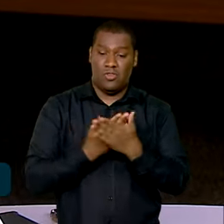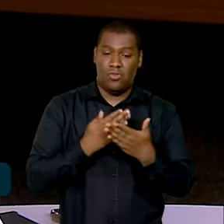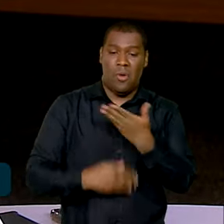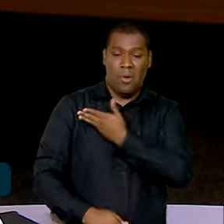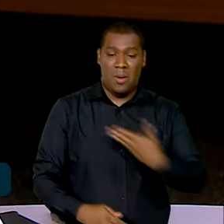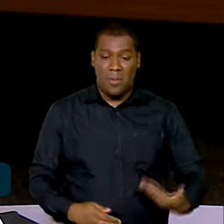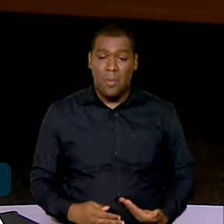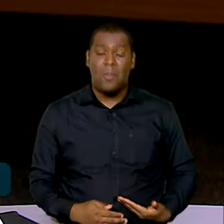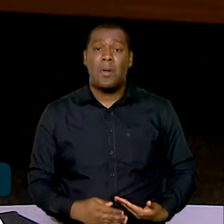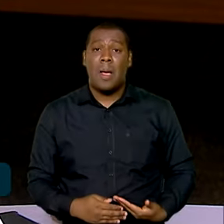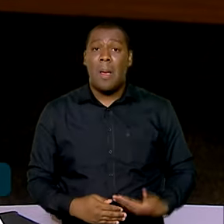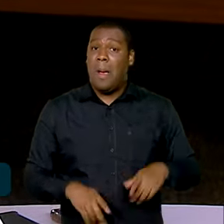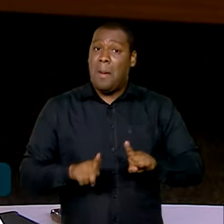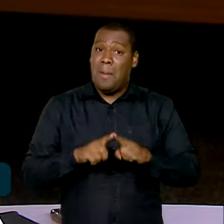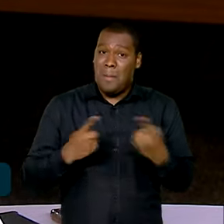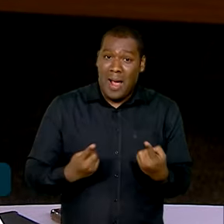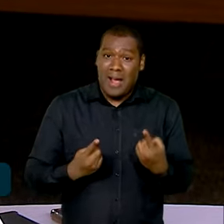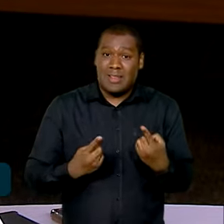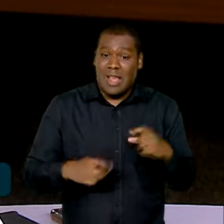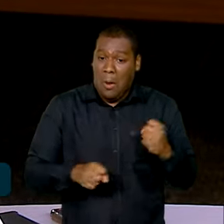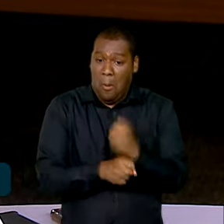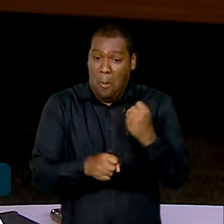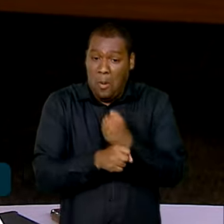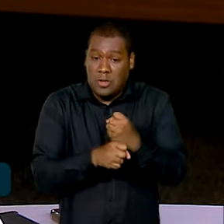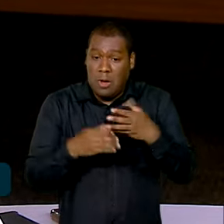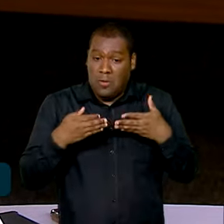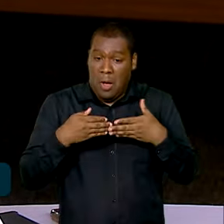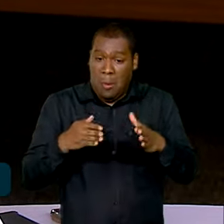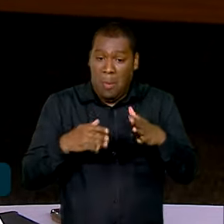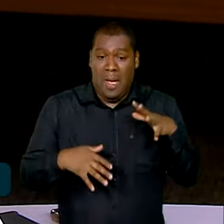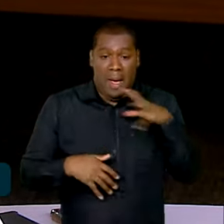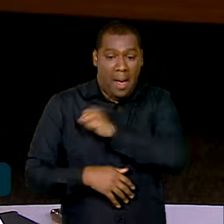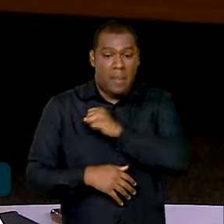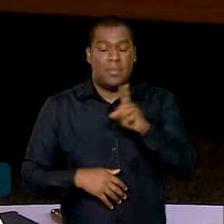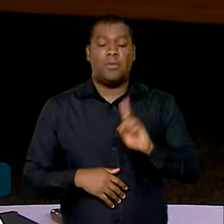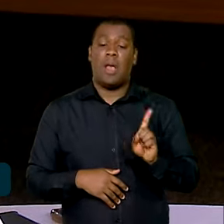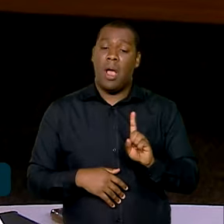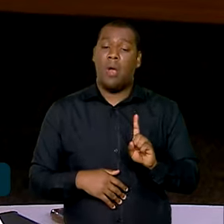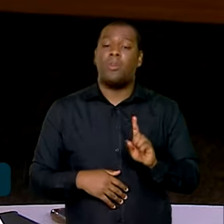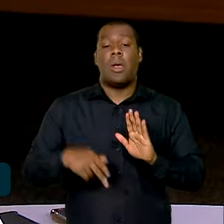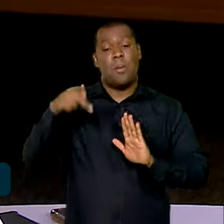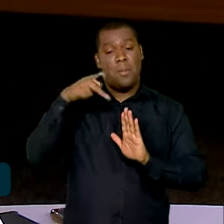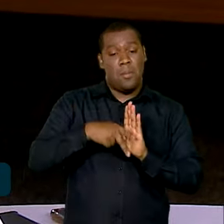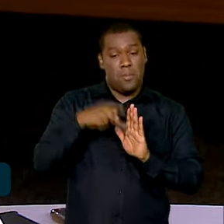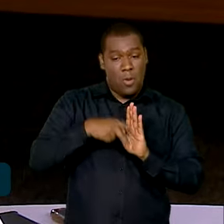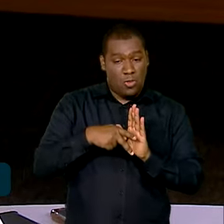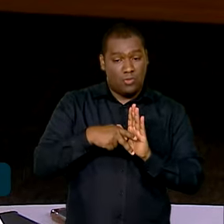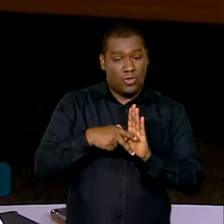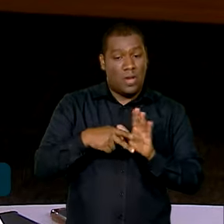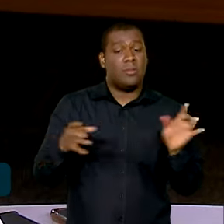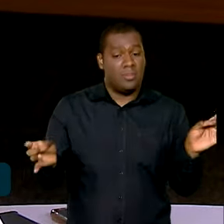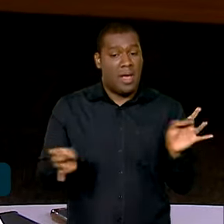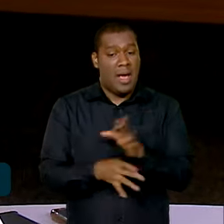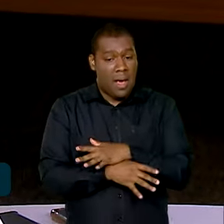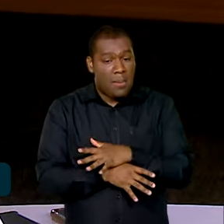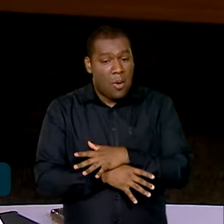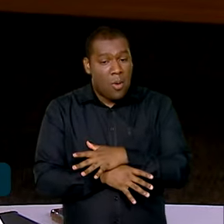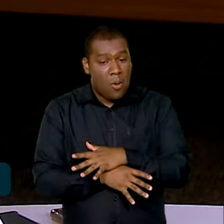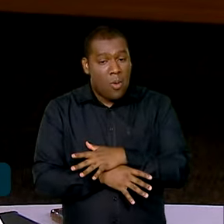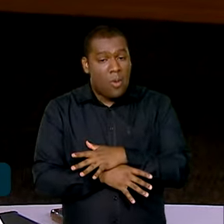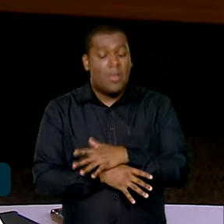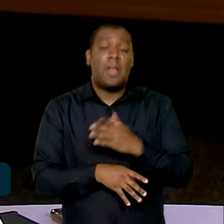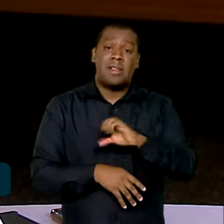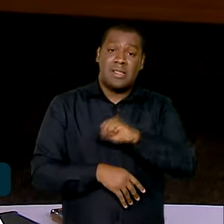outro dia a obra. Você tem que licitar, se já tiver o projeto, que é o caso de uma escola, de uma creche, já tem um